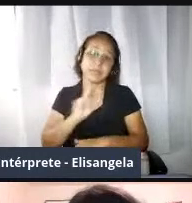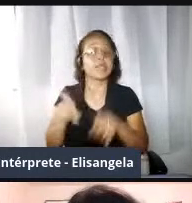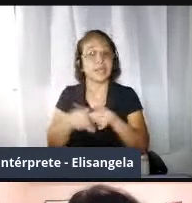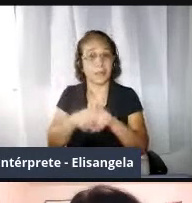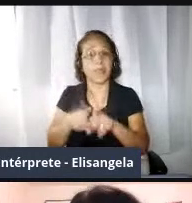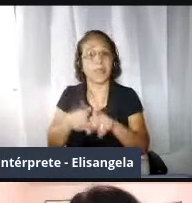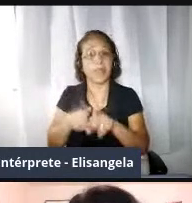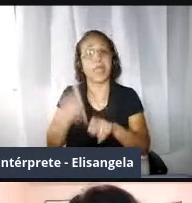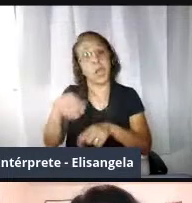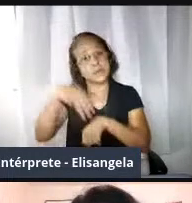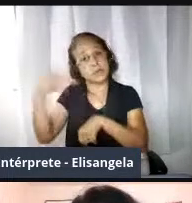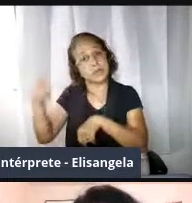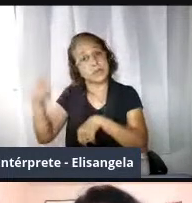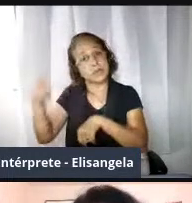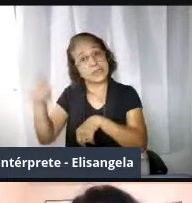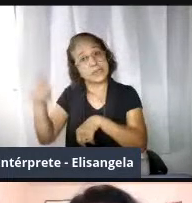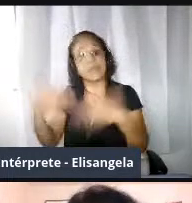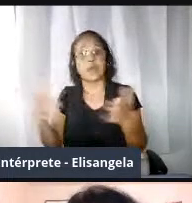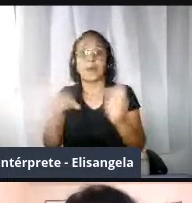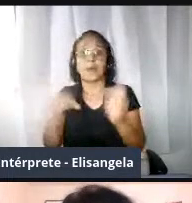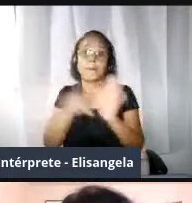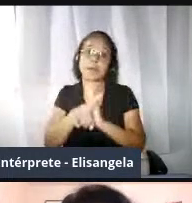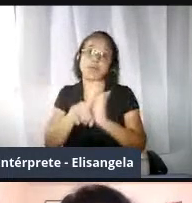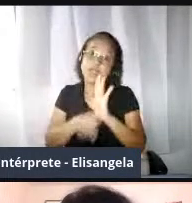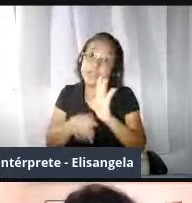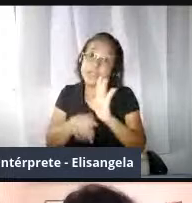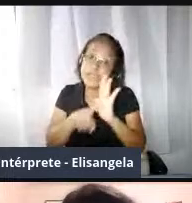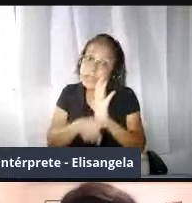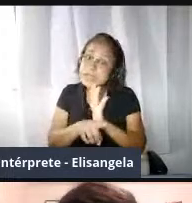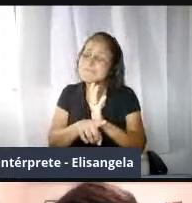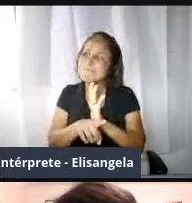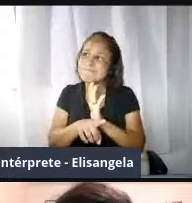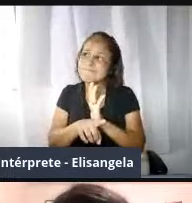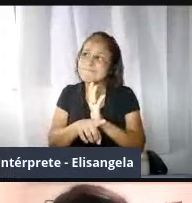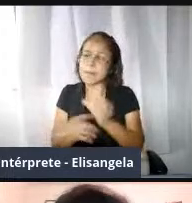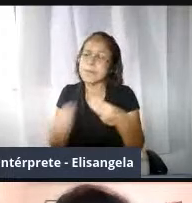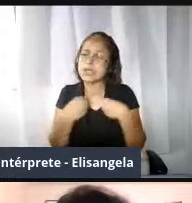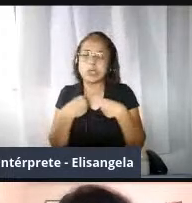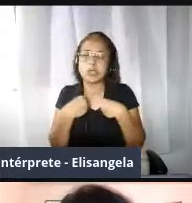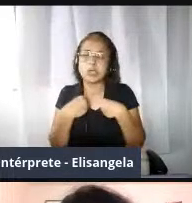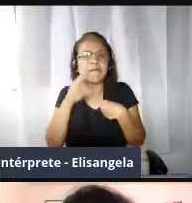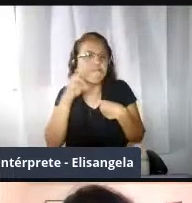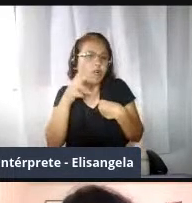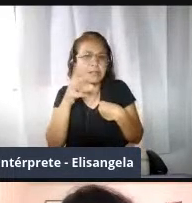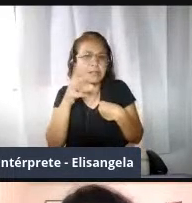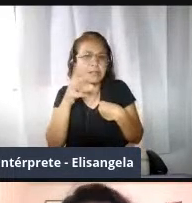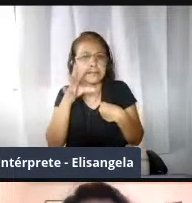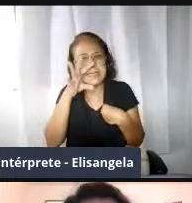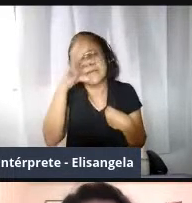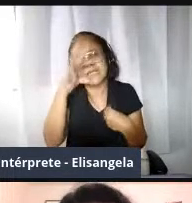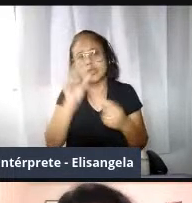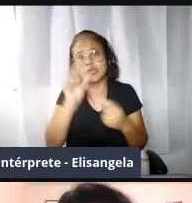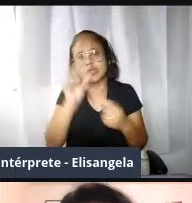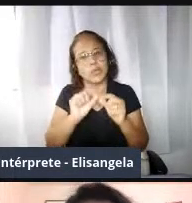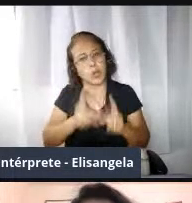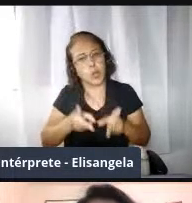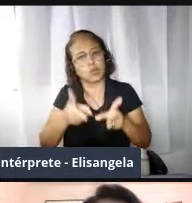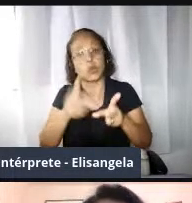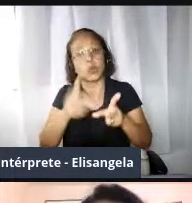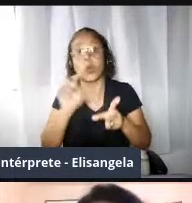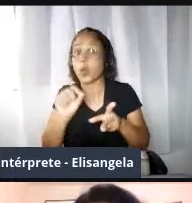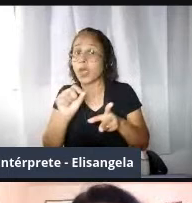essas pesquisas foram me dando força para ver que era possível, né, pensar na questão racial na história da educação. E ao mesmo